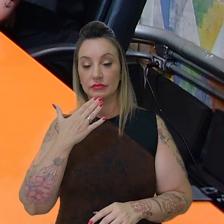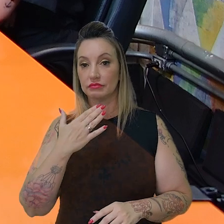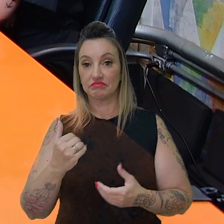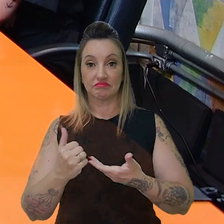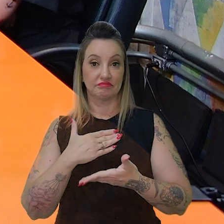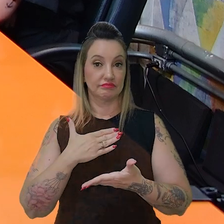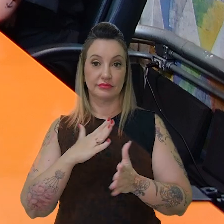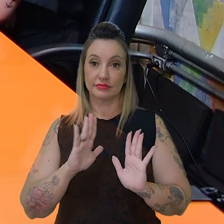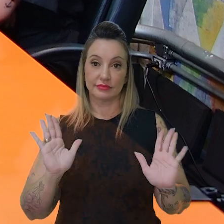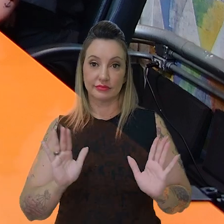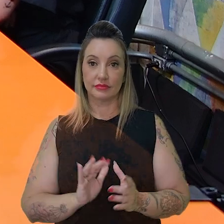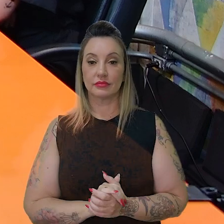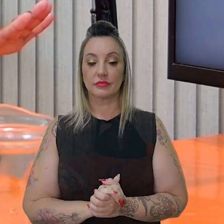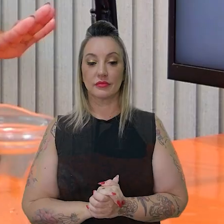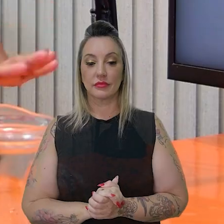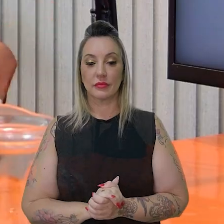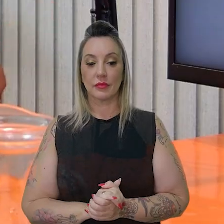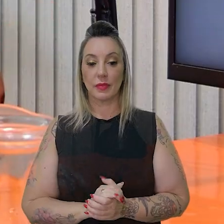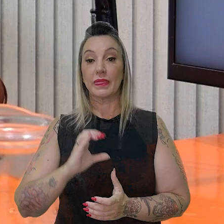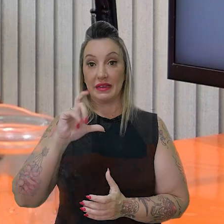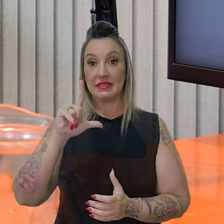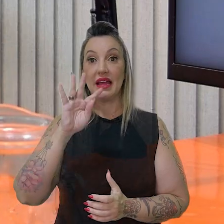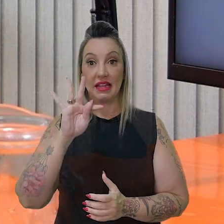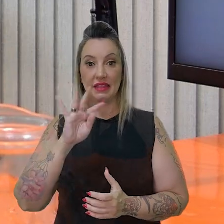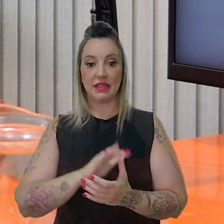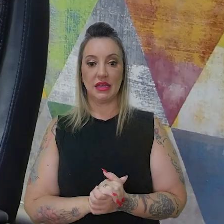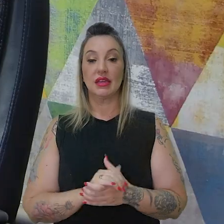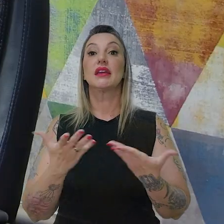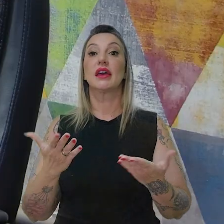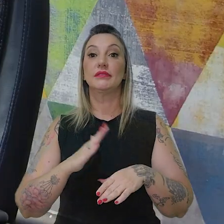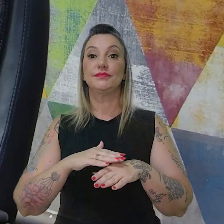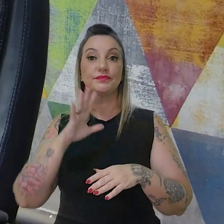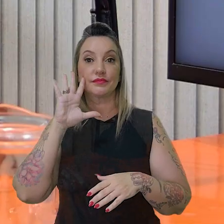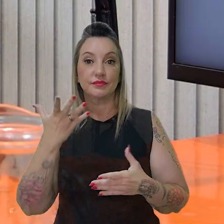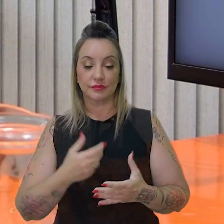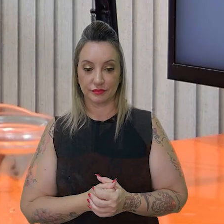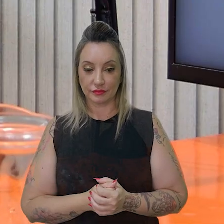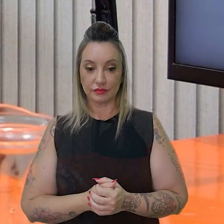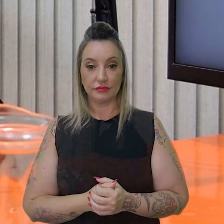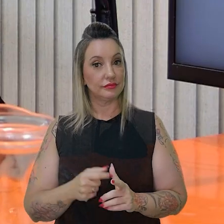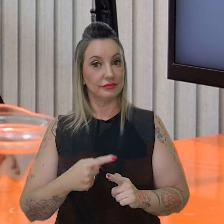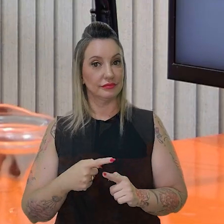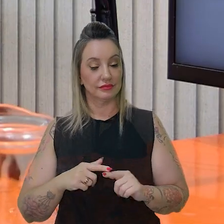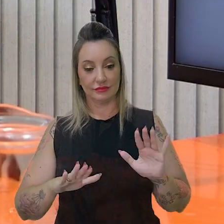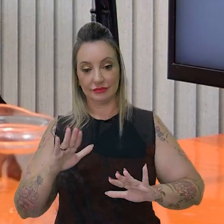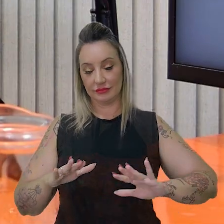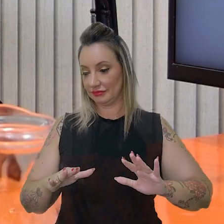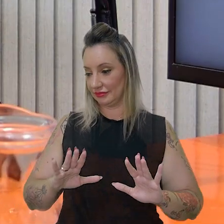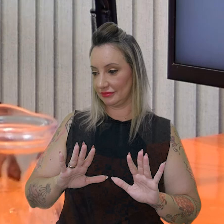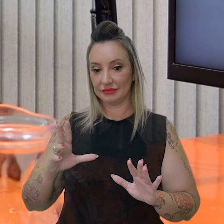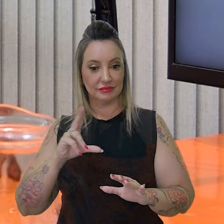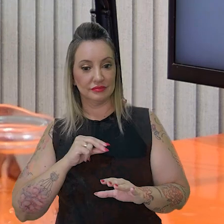contas e era CLT e era CLT E aí como que foi essa decisão porque geralmente né o pessoa fica Ah meu